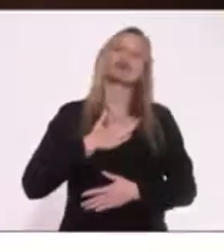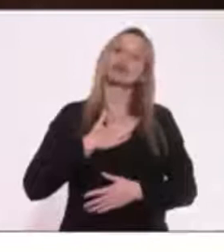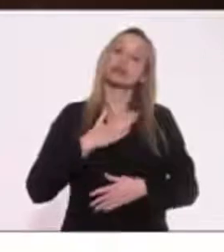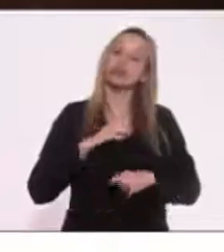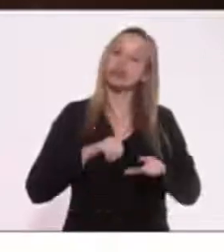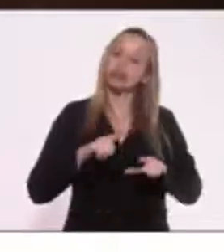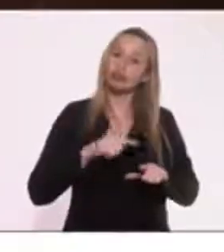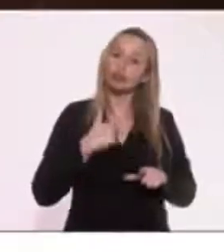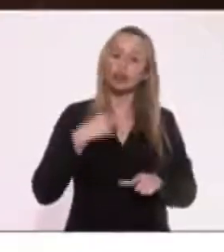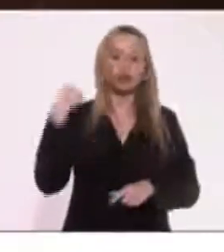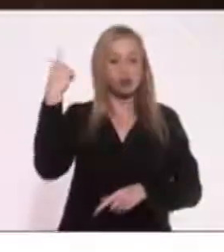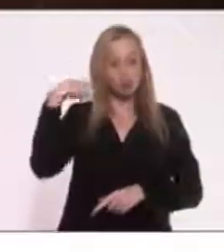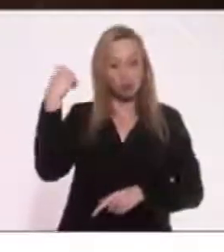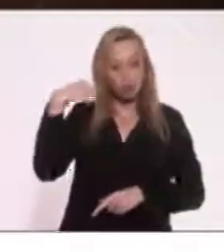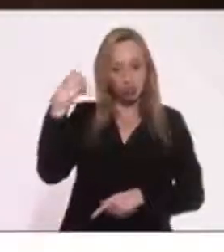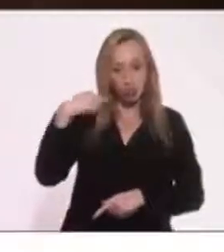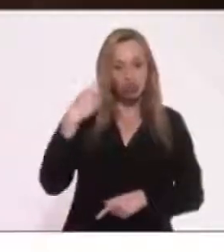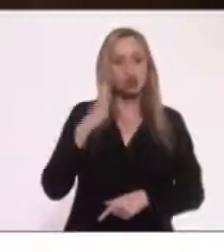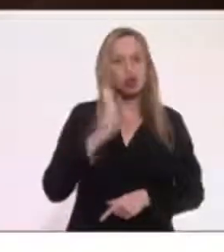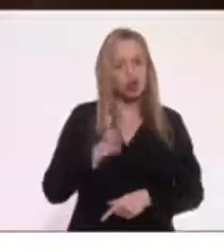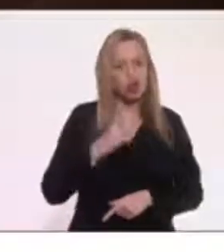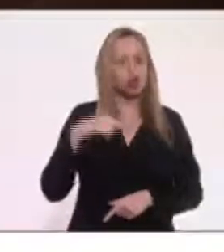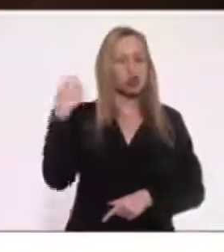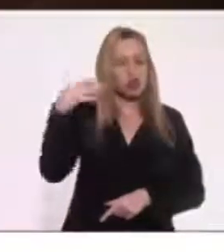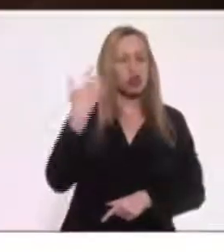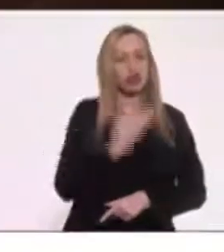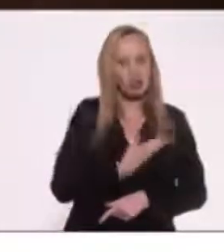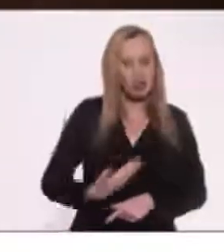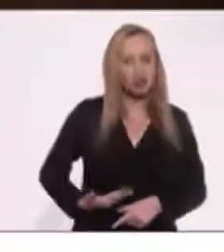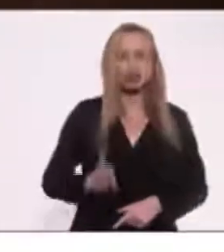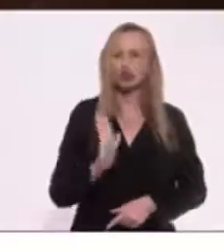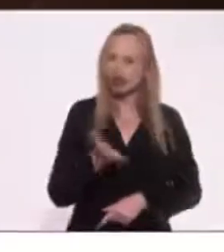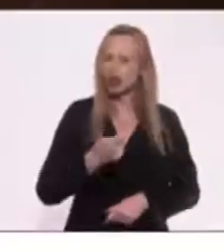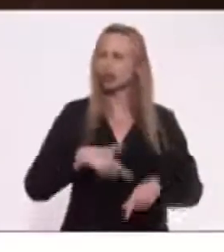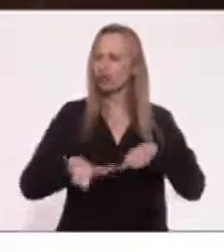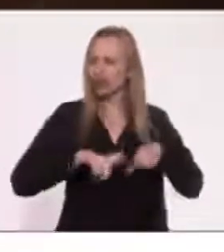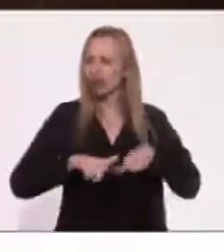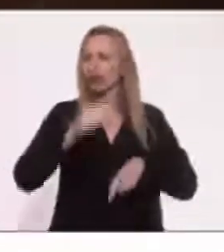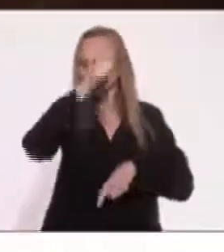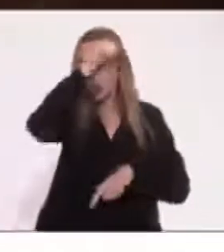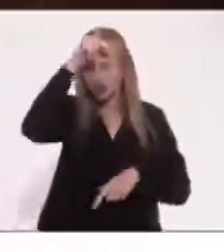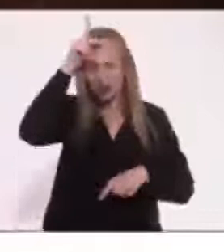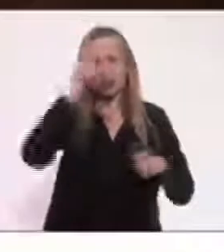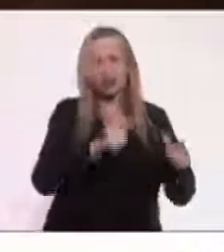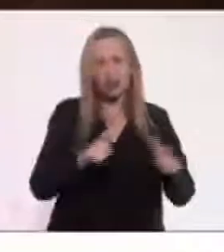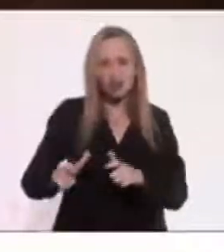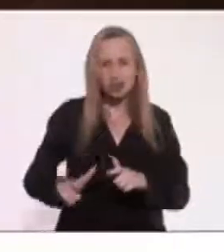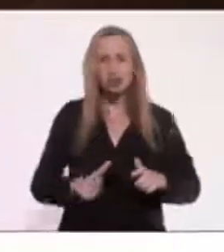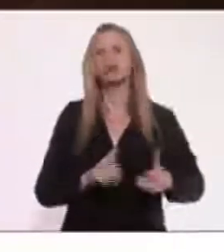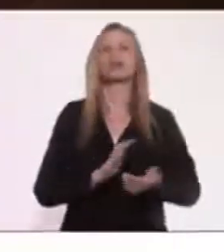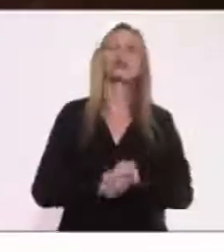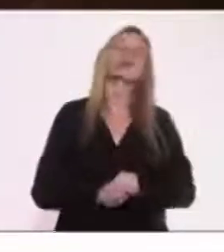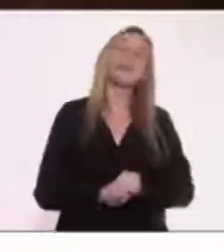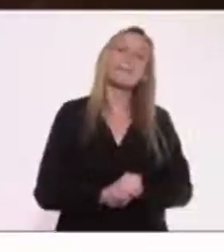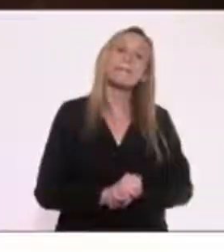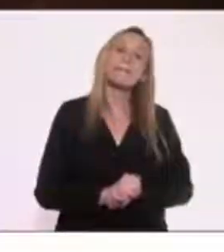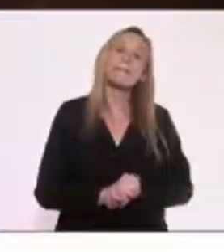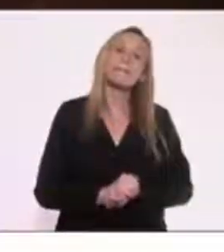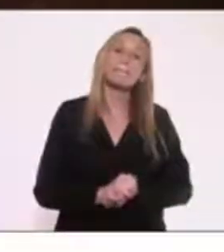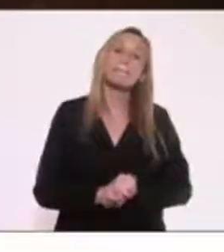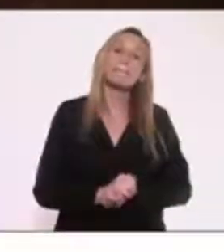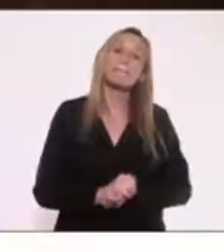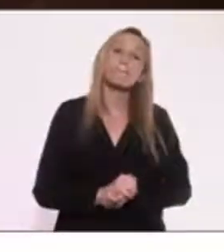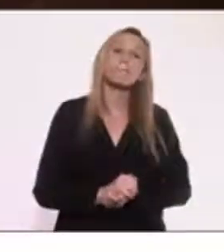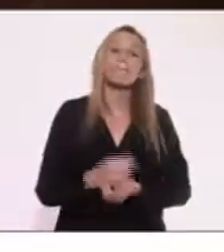advogado, já fui um advogado público, já atuei para o município como procurador autárquico de um município.